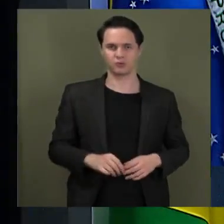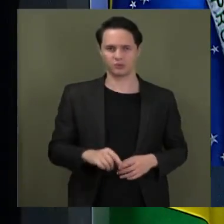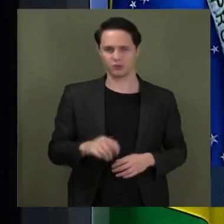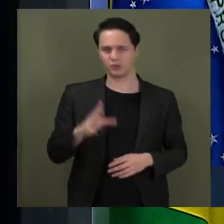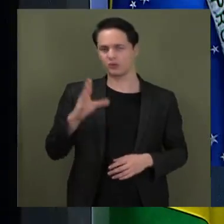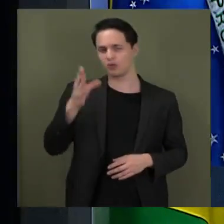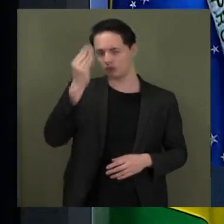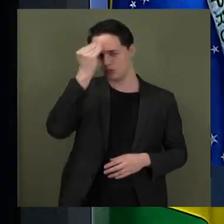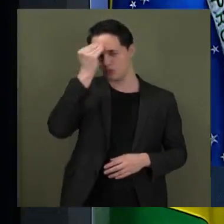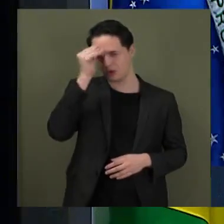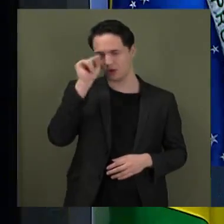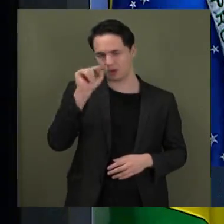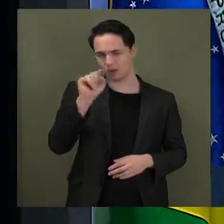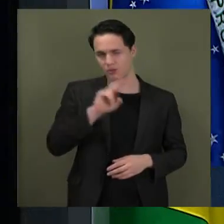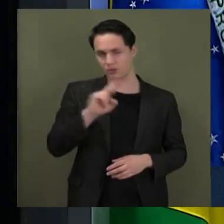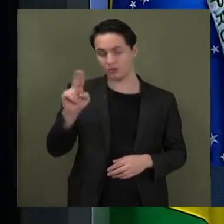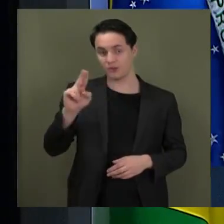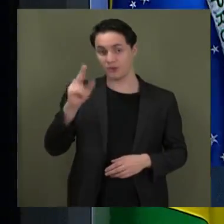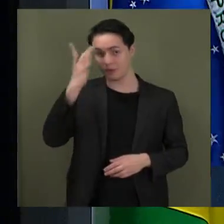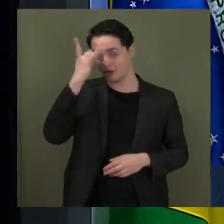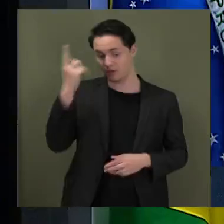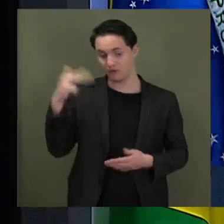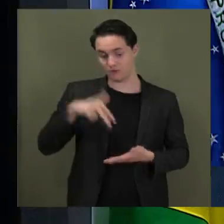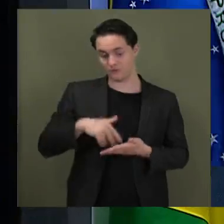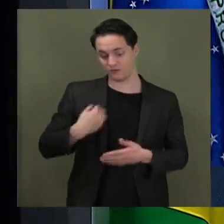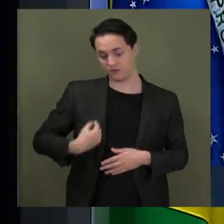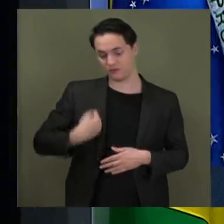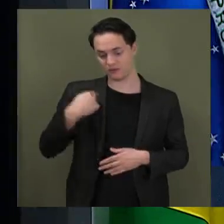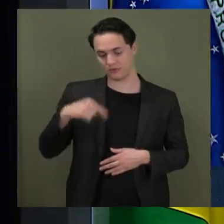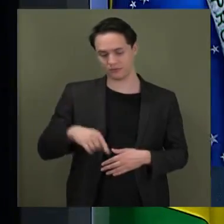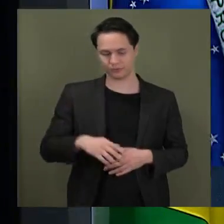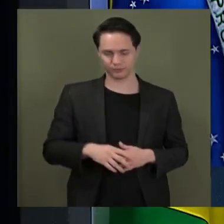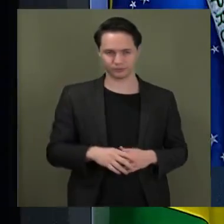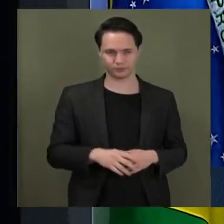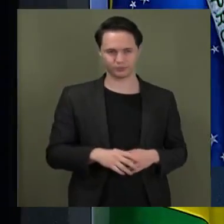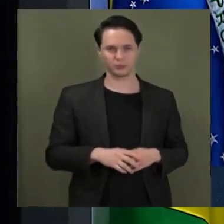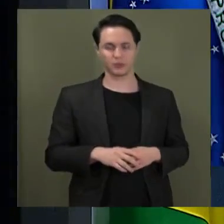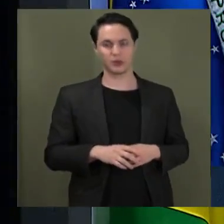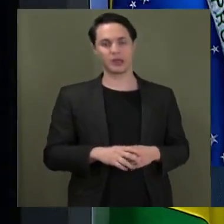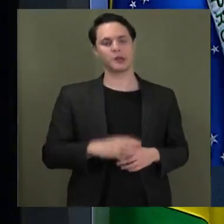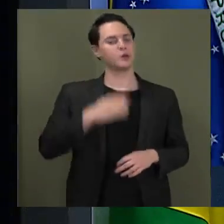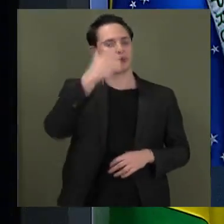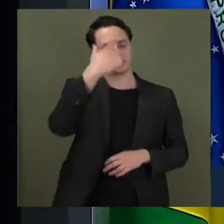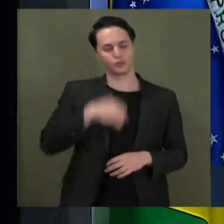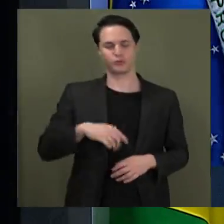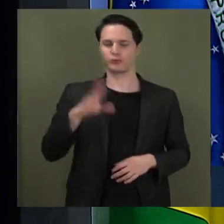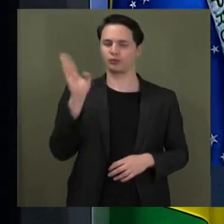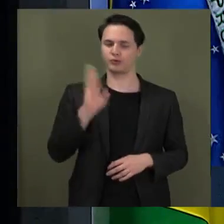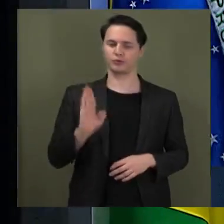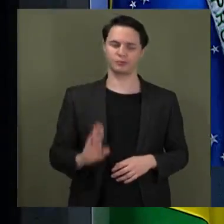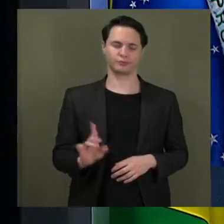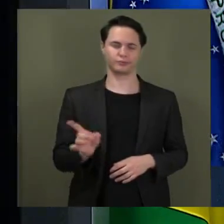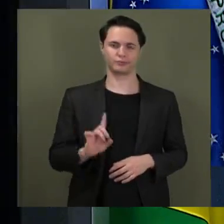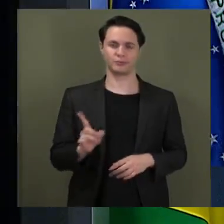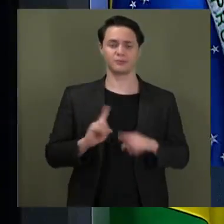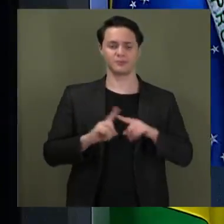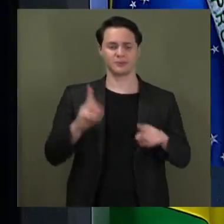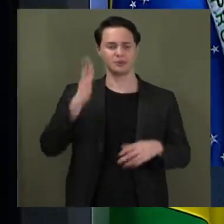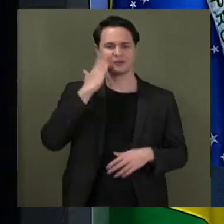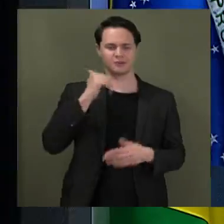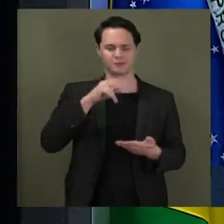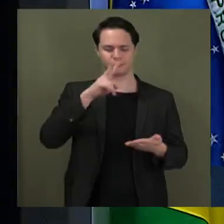esse nome. Amanhã estará aqui. Abro aspas. Não sou brasileiro, mas sei ler.